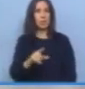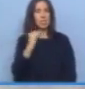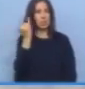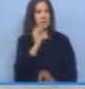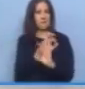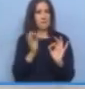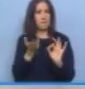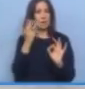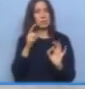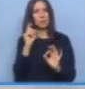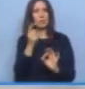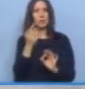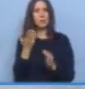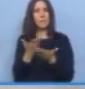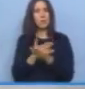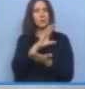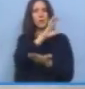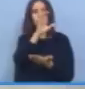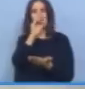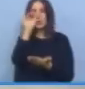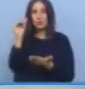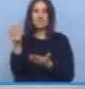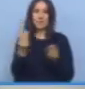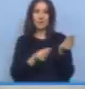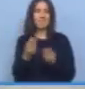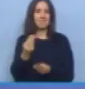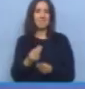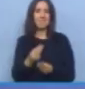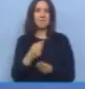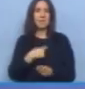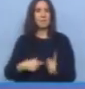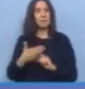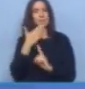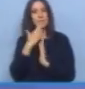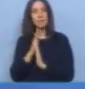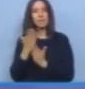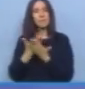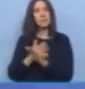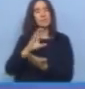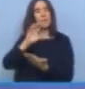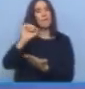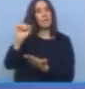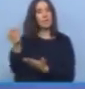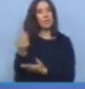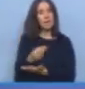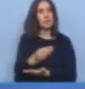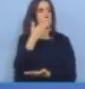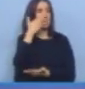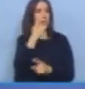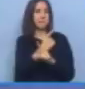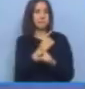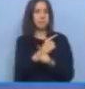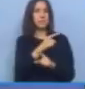institucional, é que todos tragam o pão dos seus países ou das suas regiões. Portanto, pedimos aos embaixadores para trazer o pão do seu país, os imigrantes também,